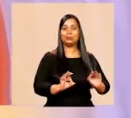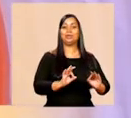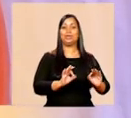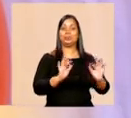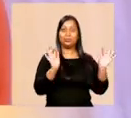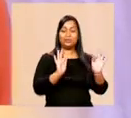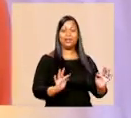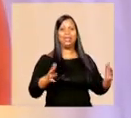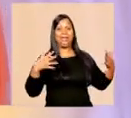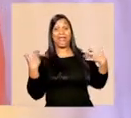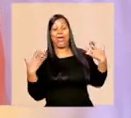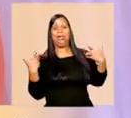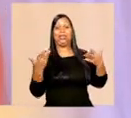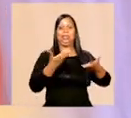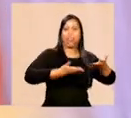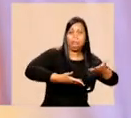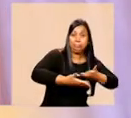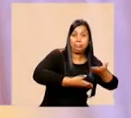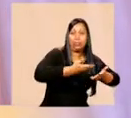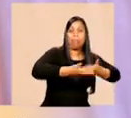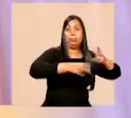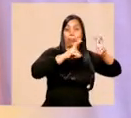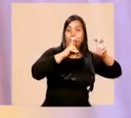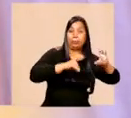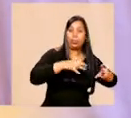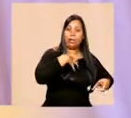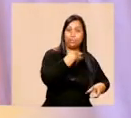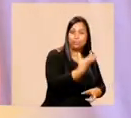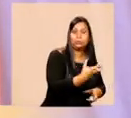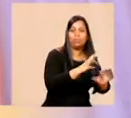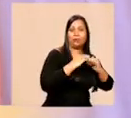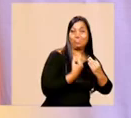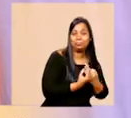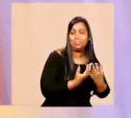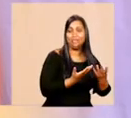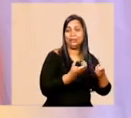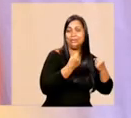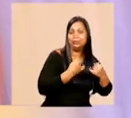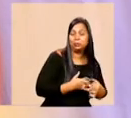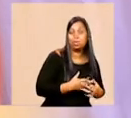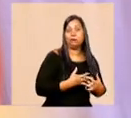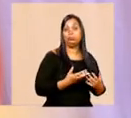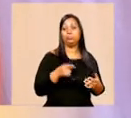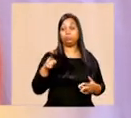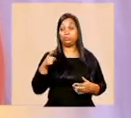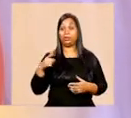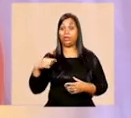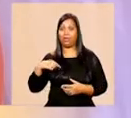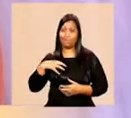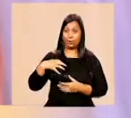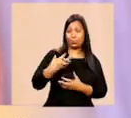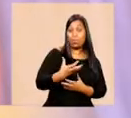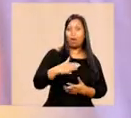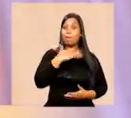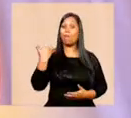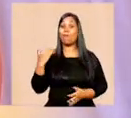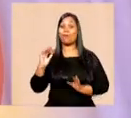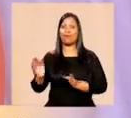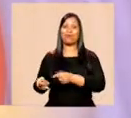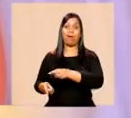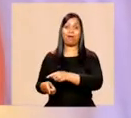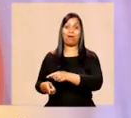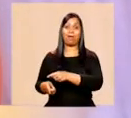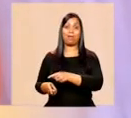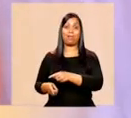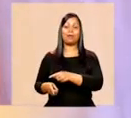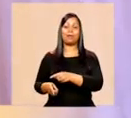momento feliz e alegre para tratar a doação com as famílias. O doador é falecido. Eles têm